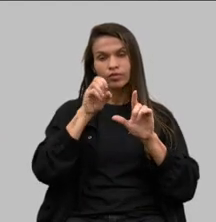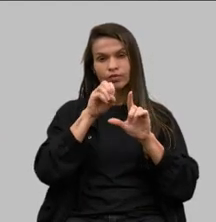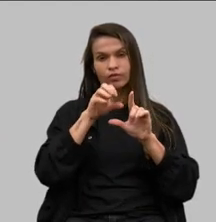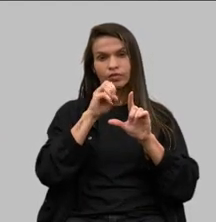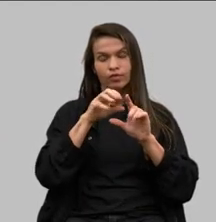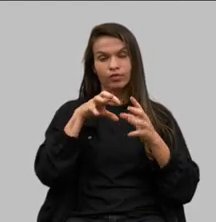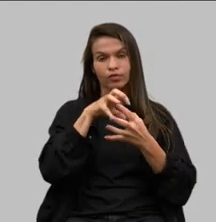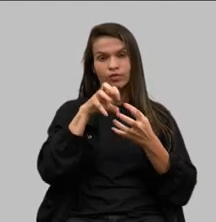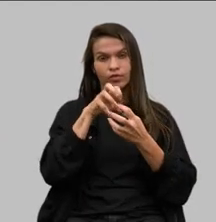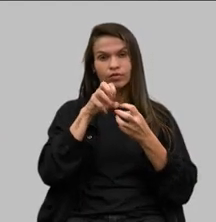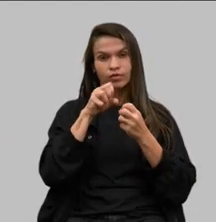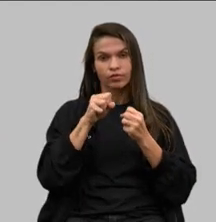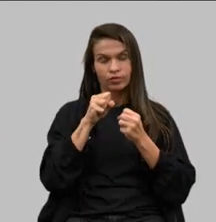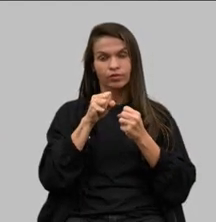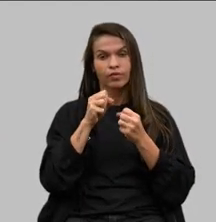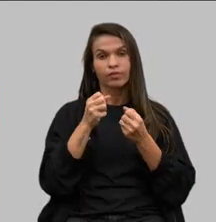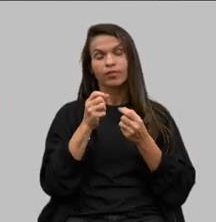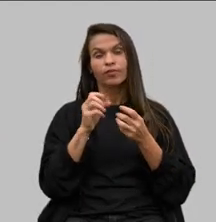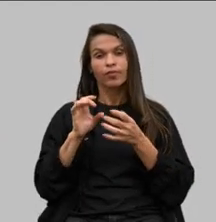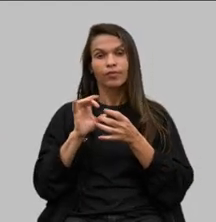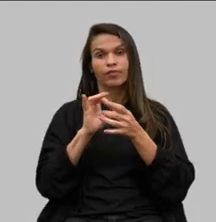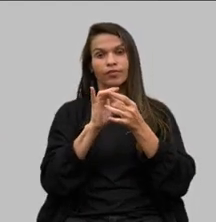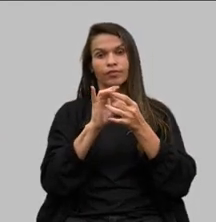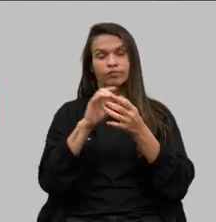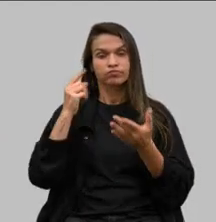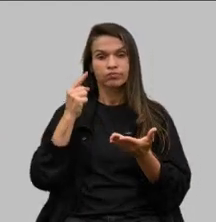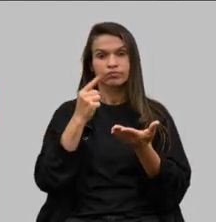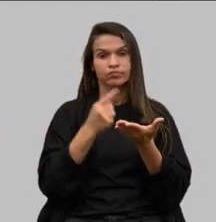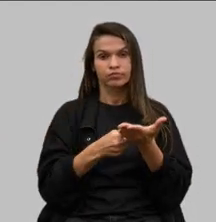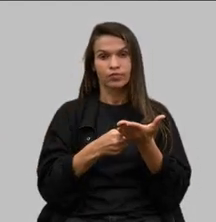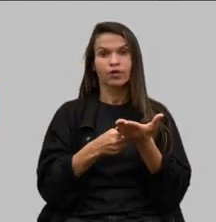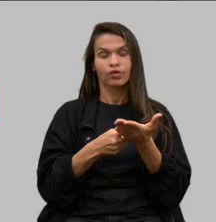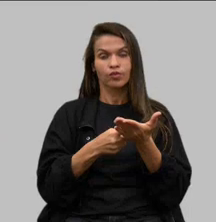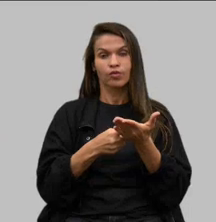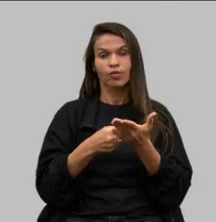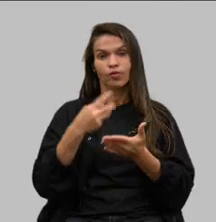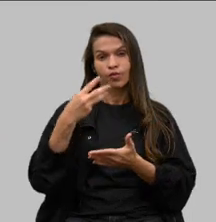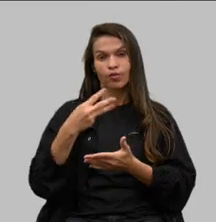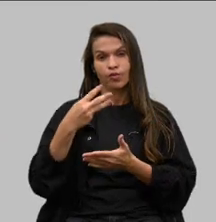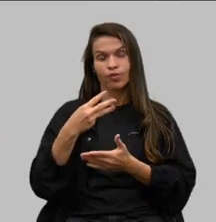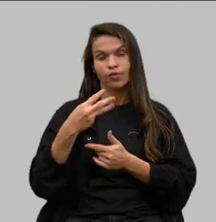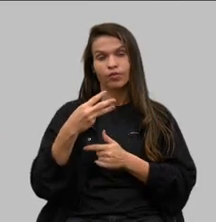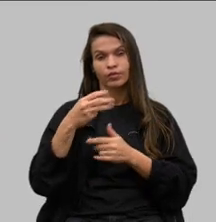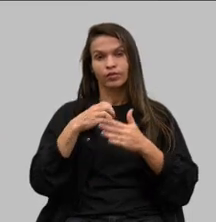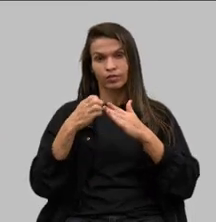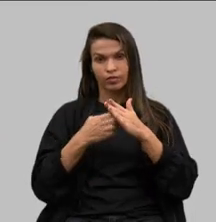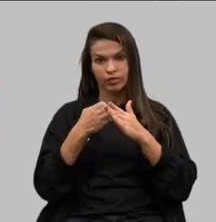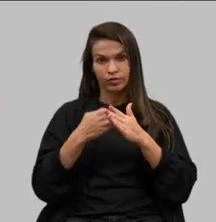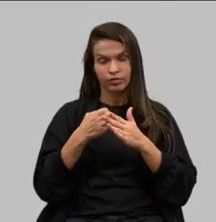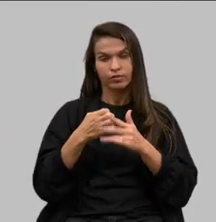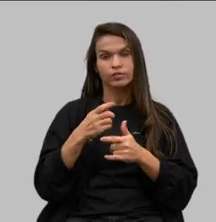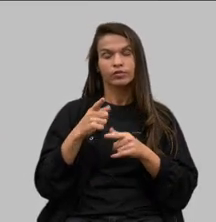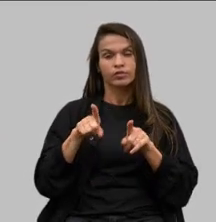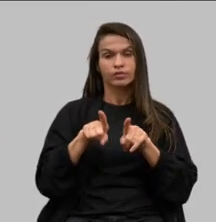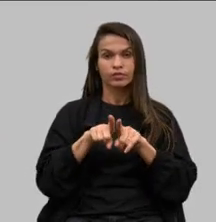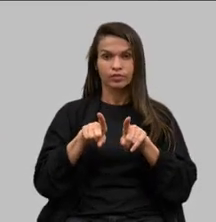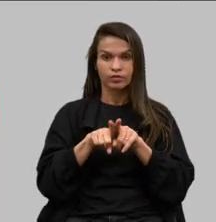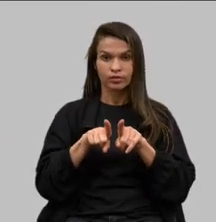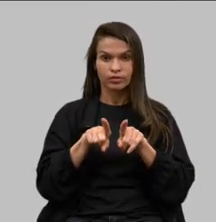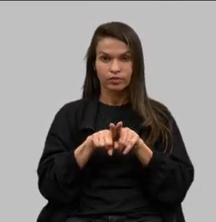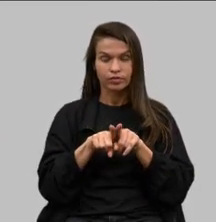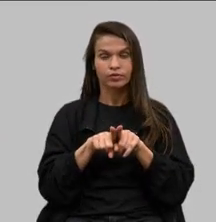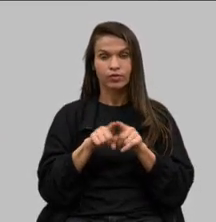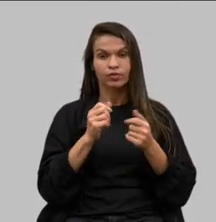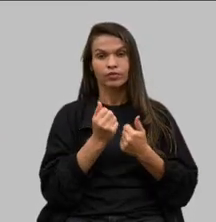sustentável numa parceria estabelecida com o terceiro setor através do comunitas e também com